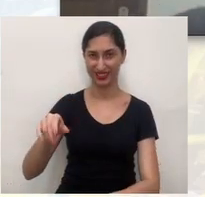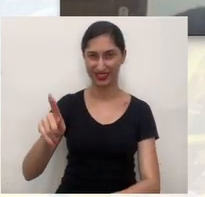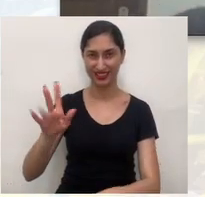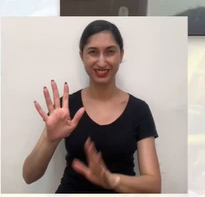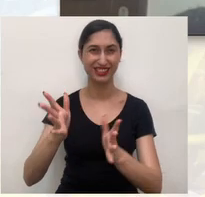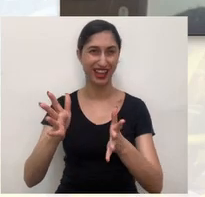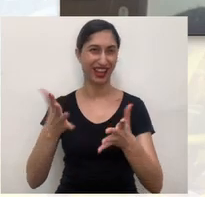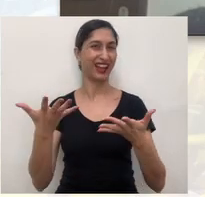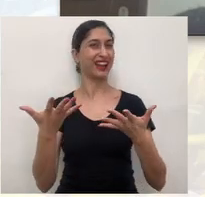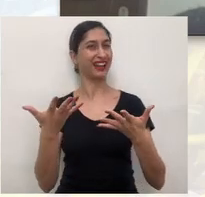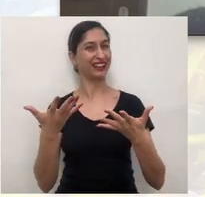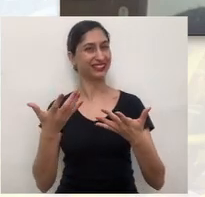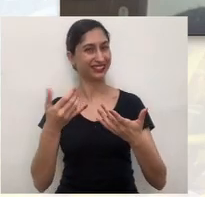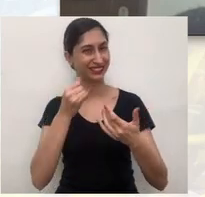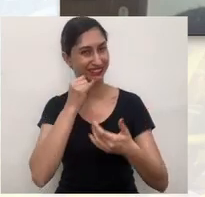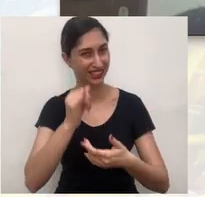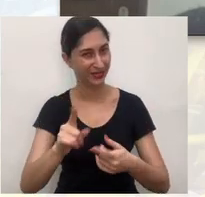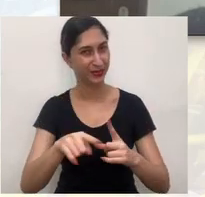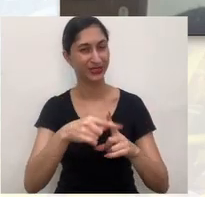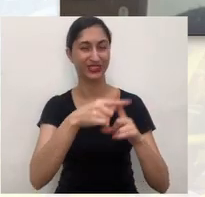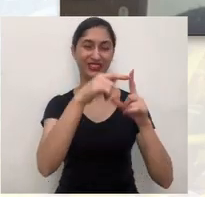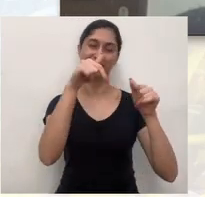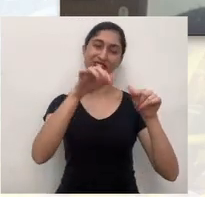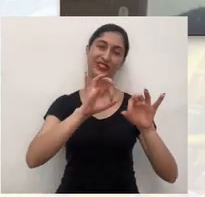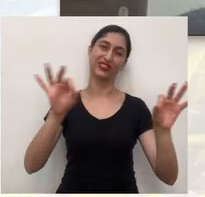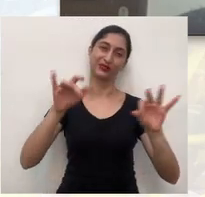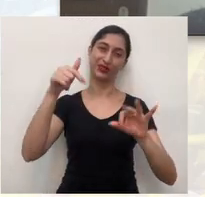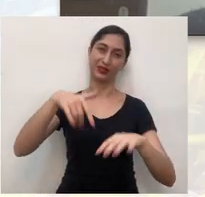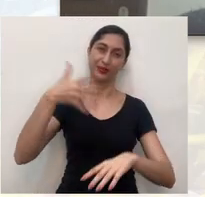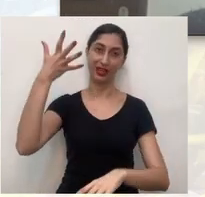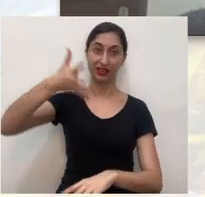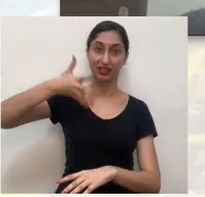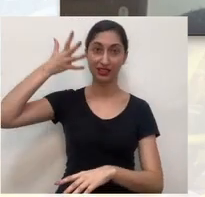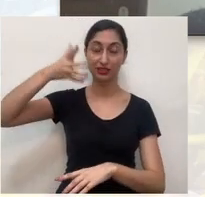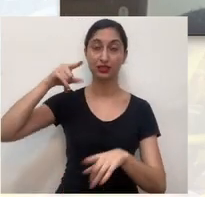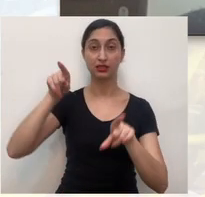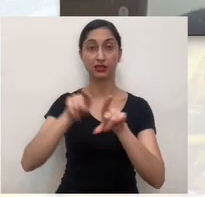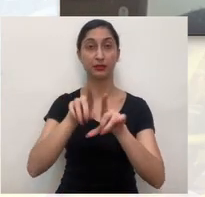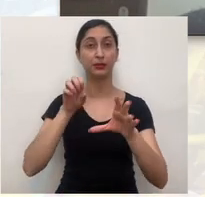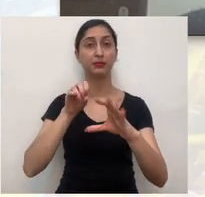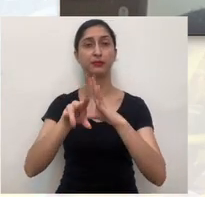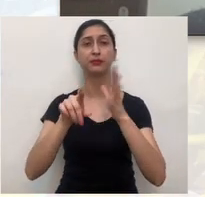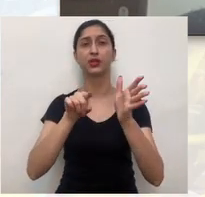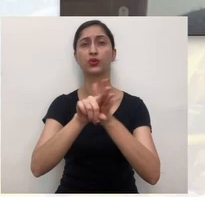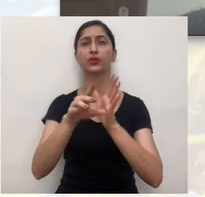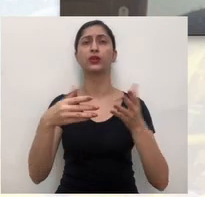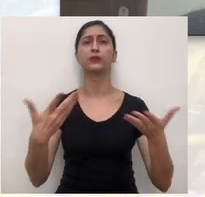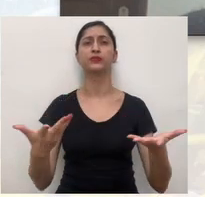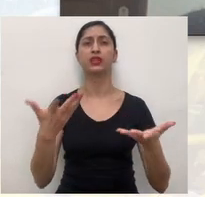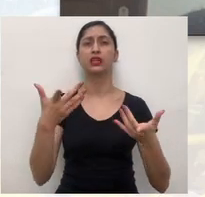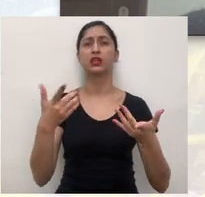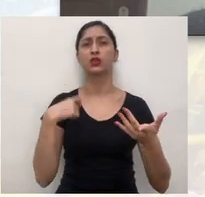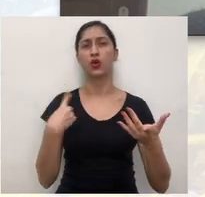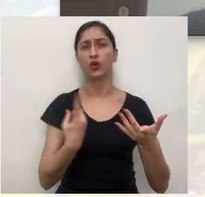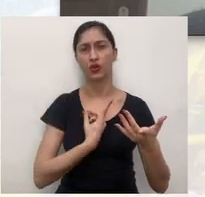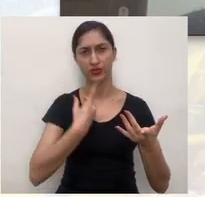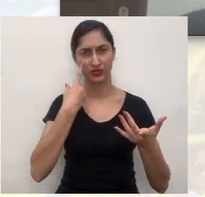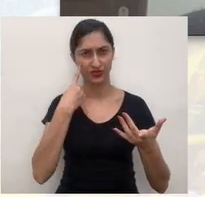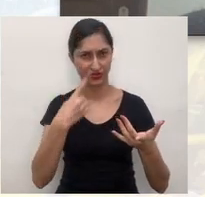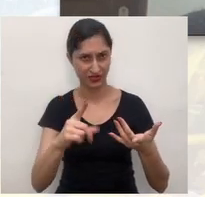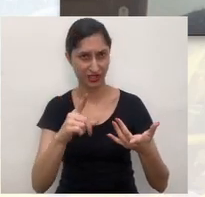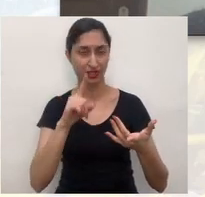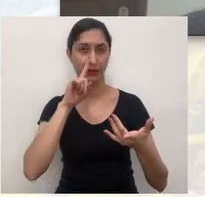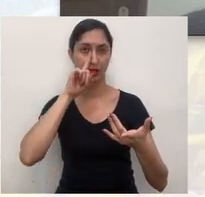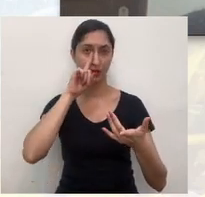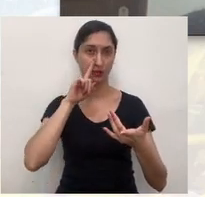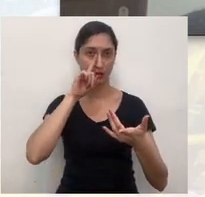a palestra, ela falou que foi uma excelente palestra, agradeceu. Ela envia a questão: mesmo considerando os riscos do sistema de